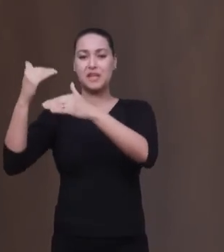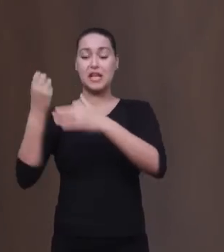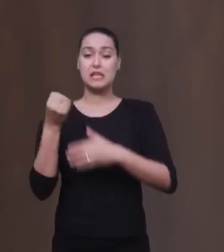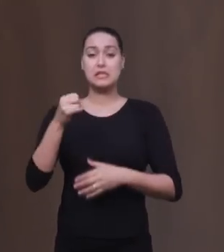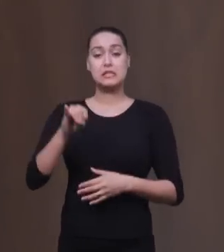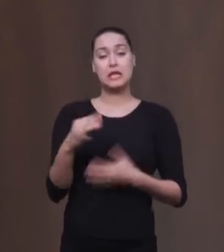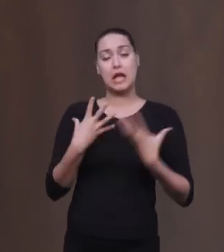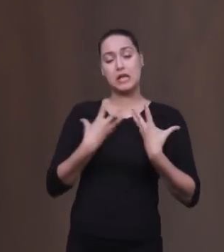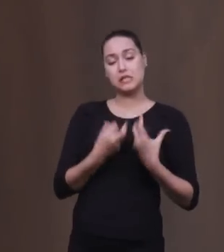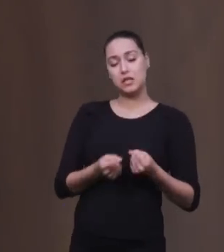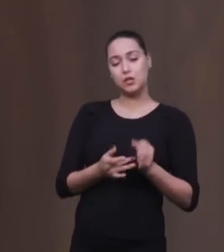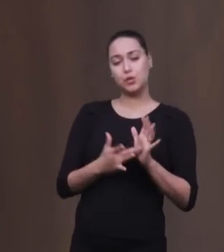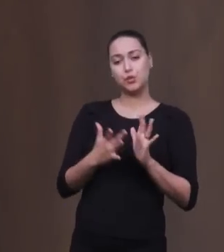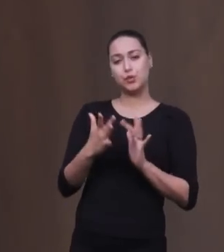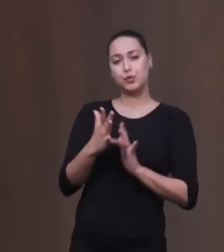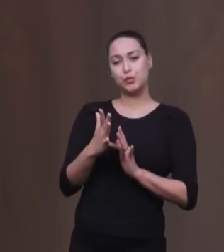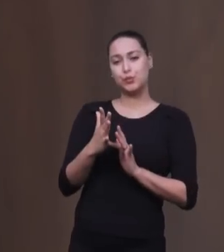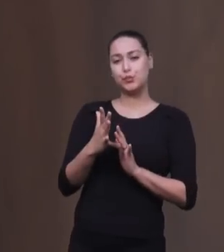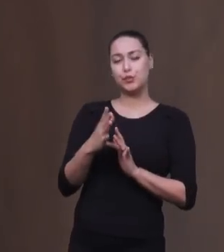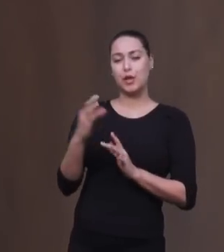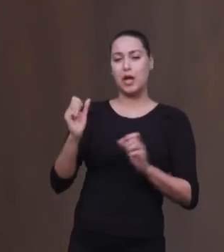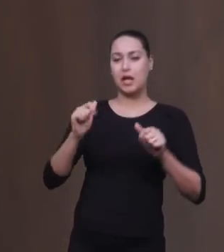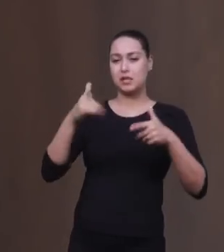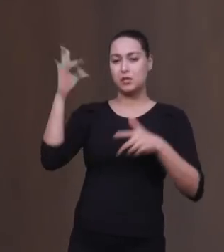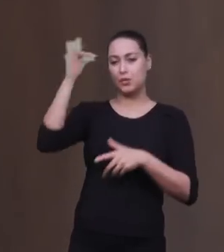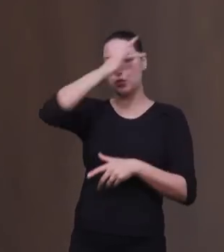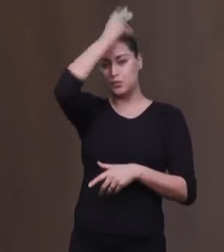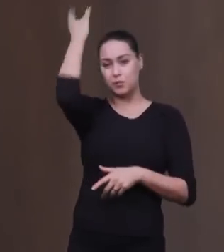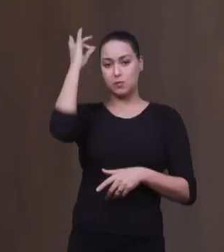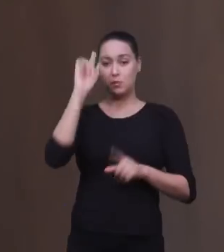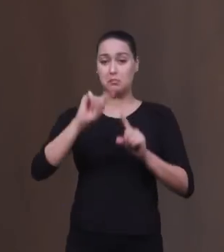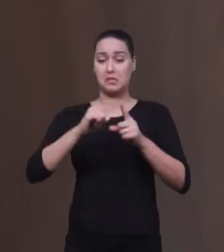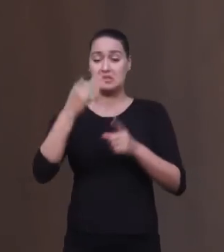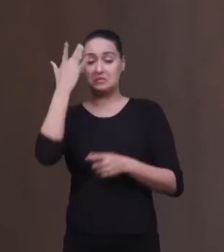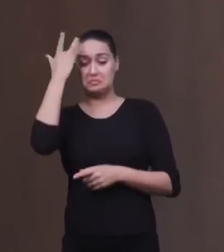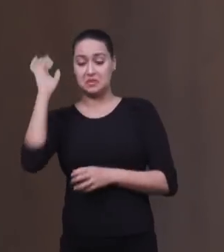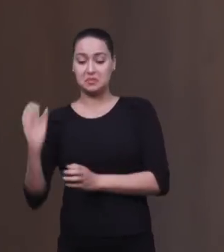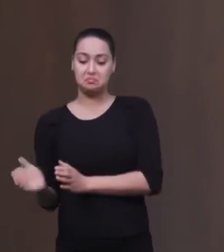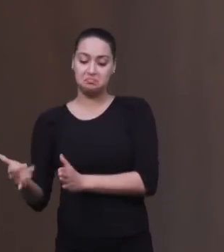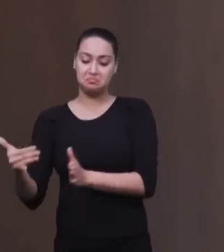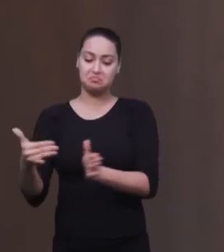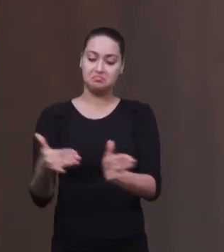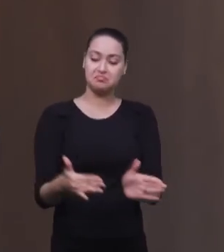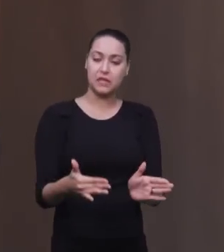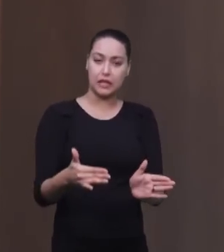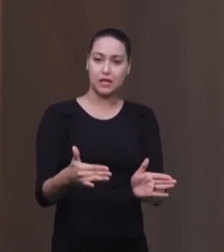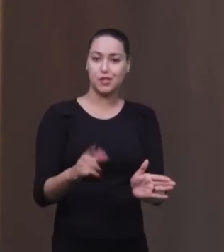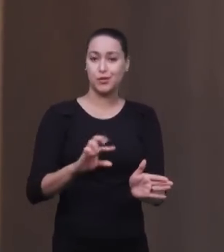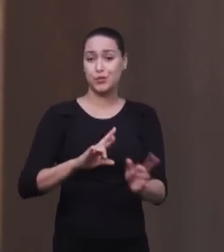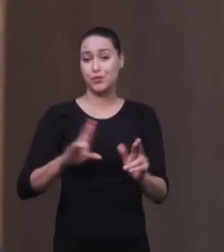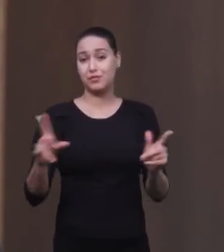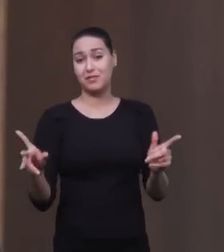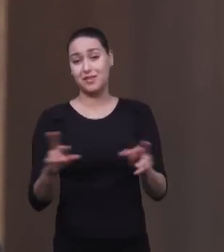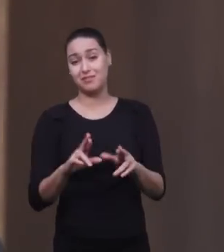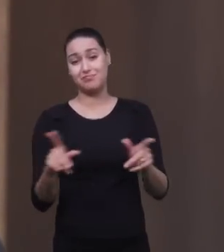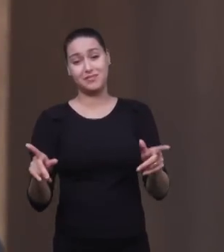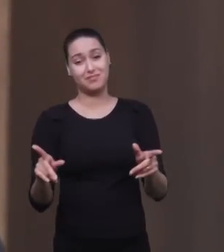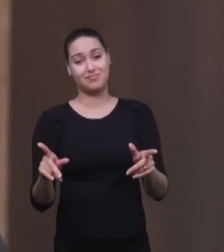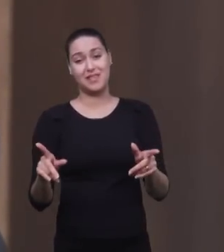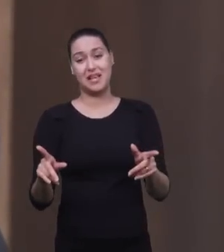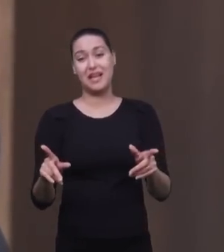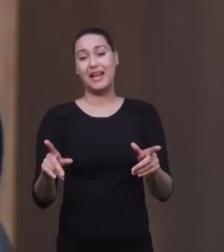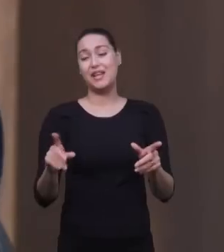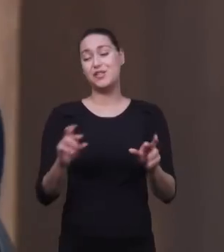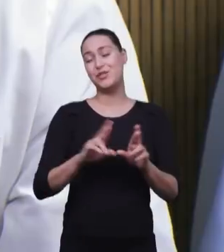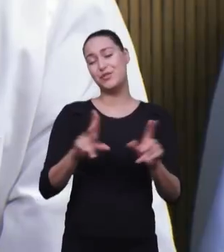operação do Espírito Santo, ele creu em Jesus, mas amanhã ele toma uma decisão de tomar outro rumo, então aí já foge desse